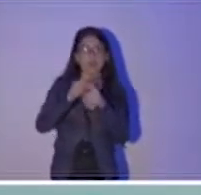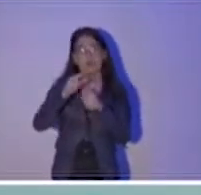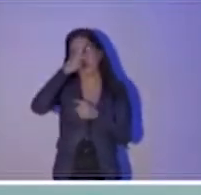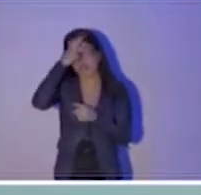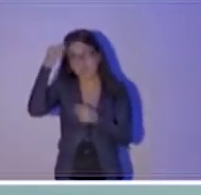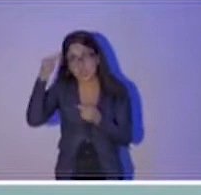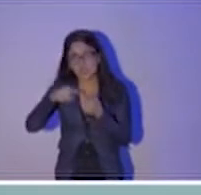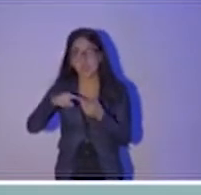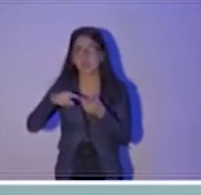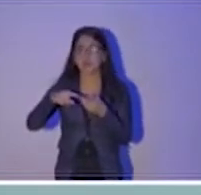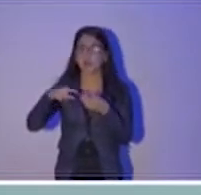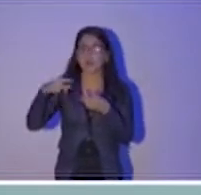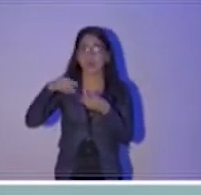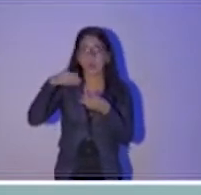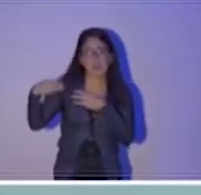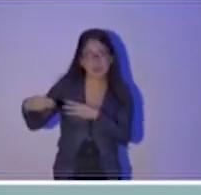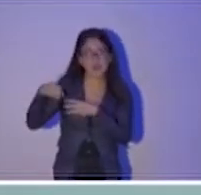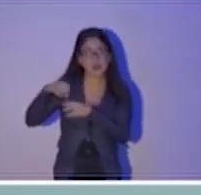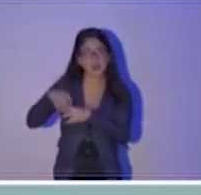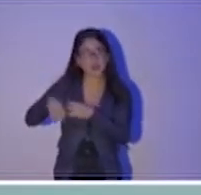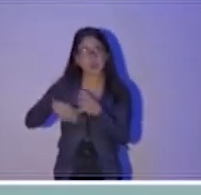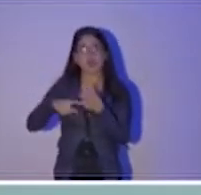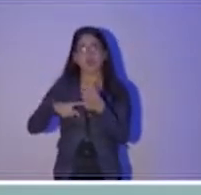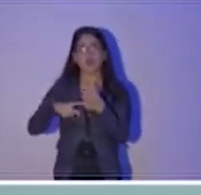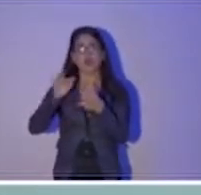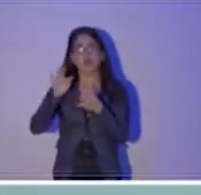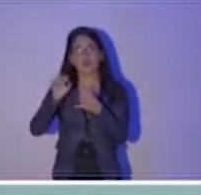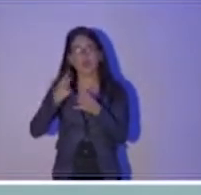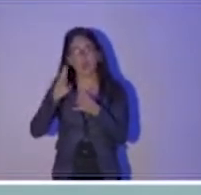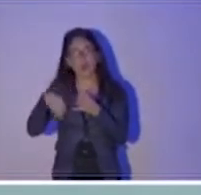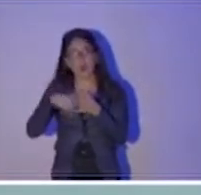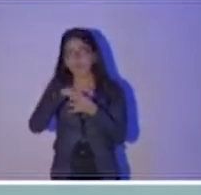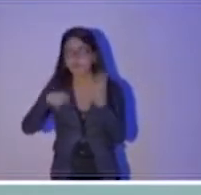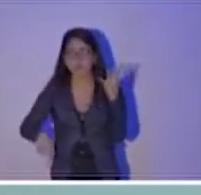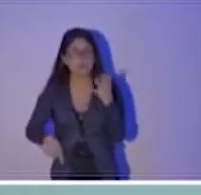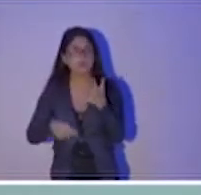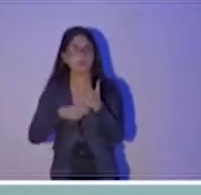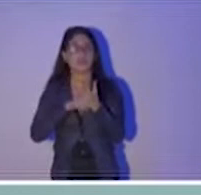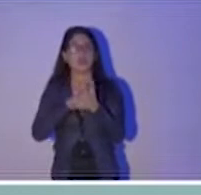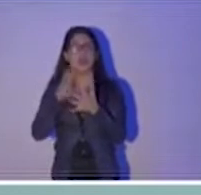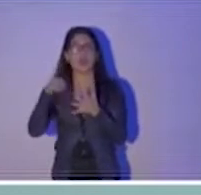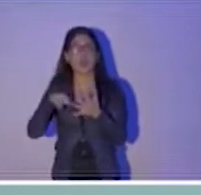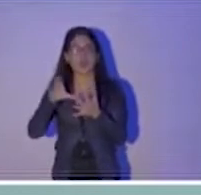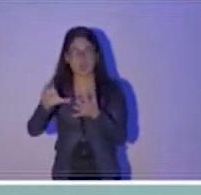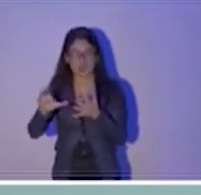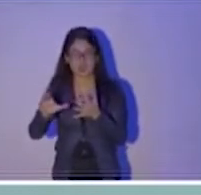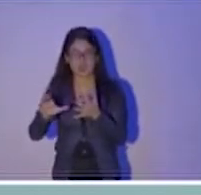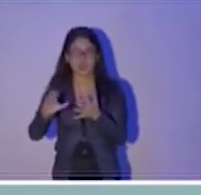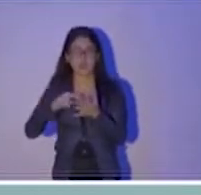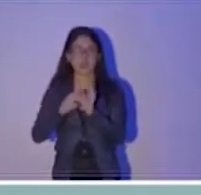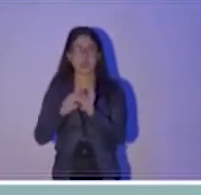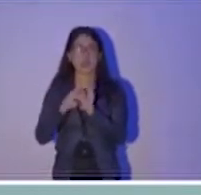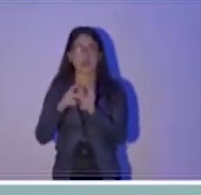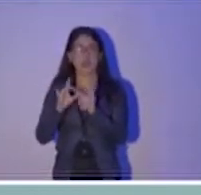municípios, o Ministério da Educação, o Fórum dos Conselhos Nacionais de Educação, a UNCME, que é a União